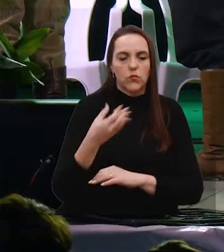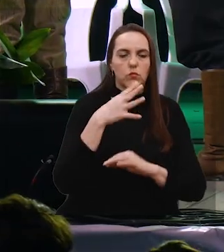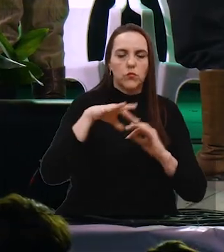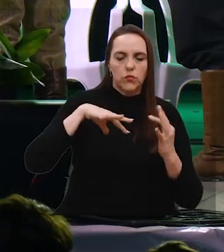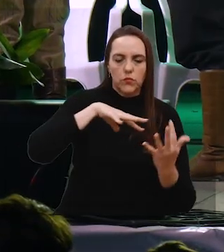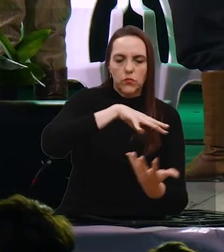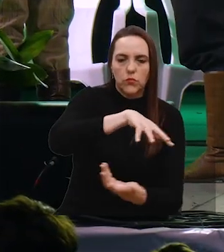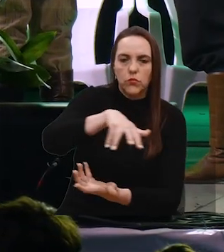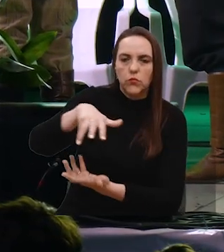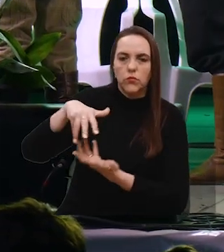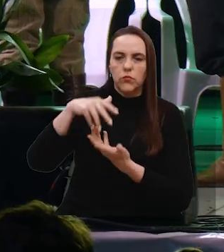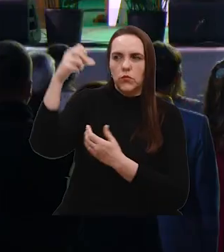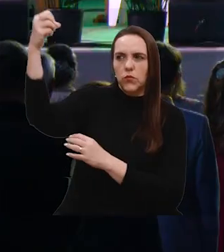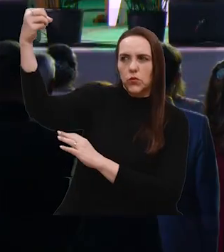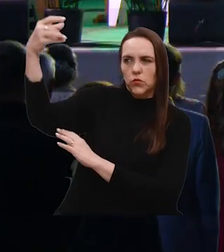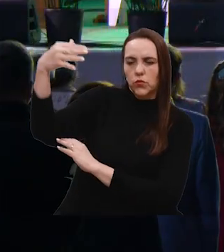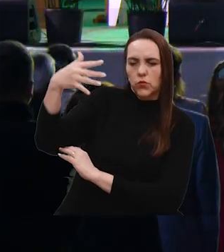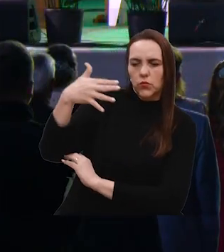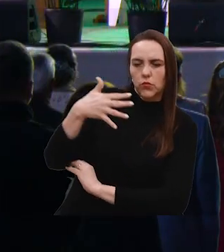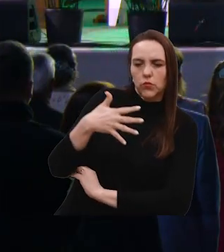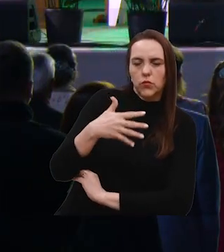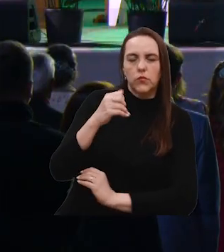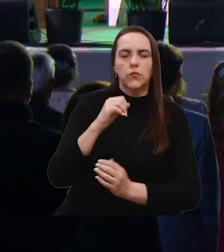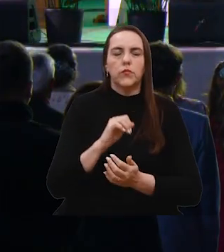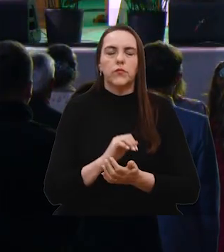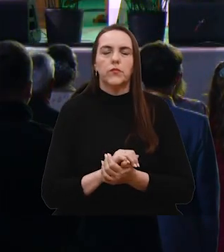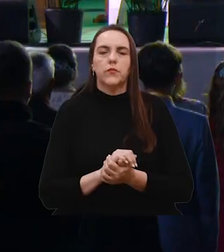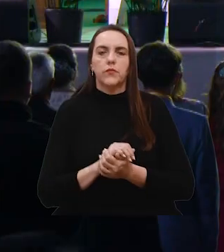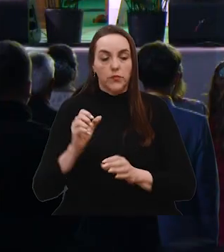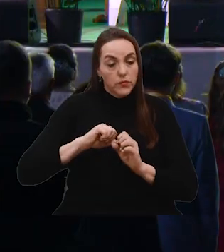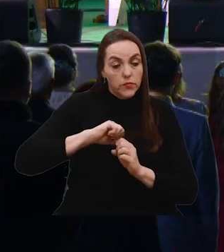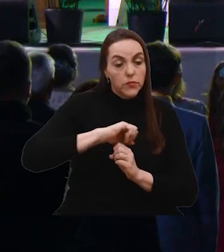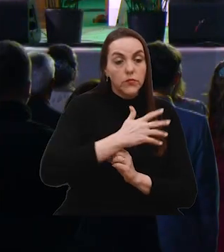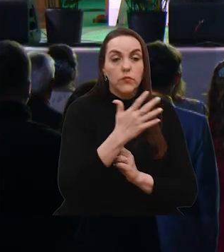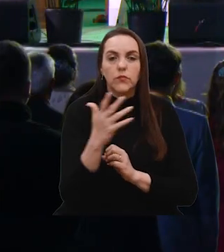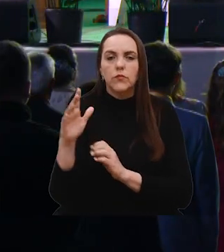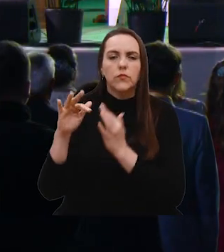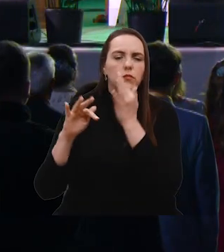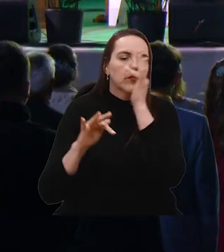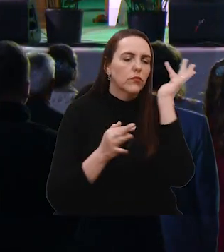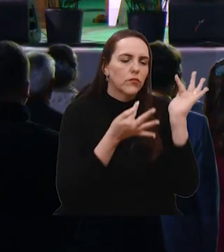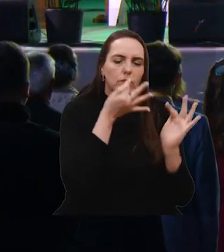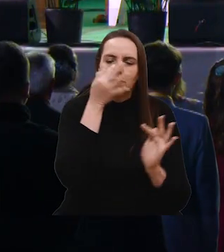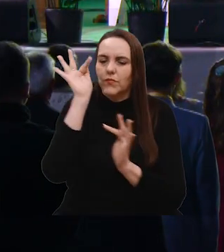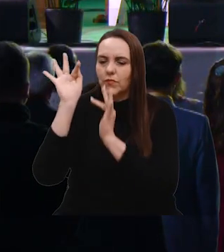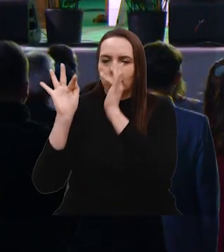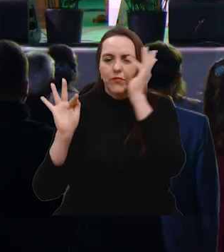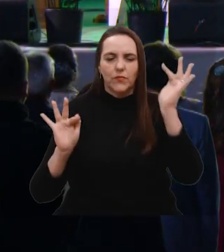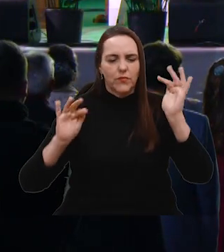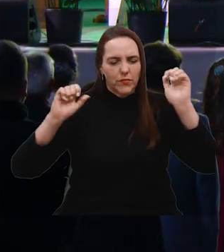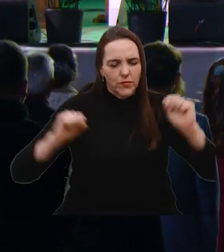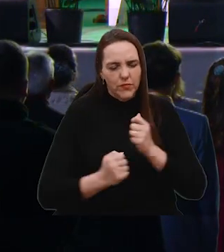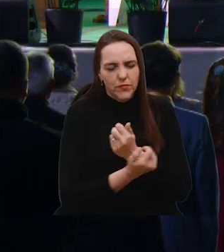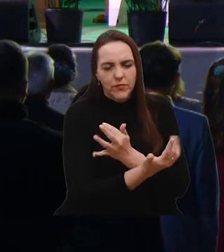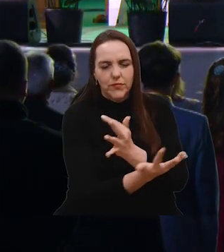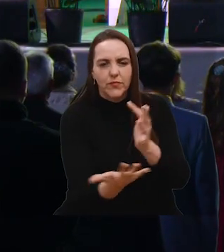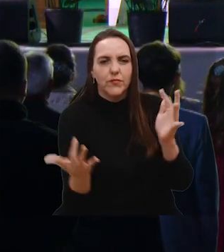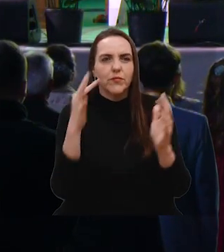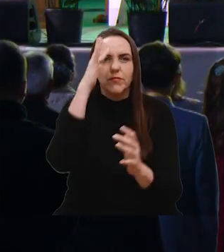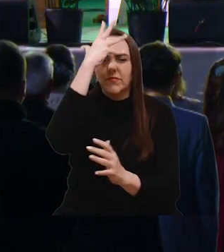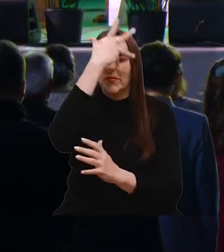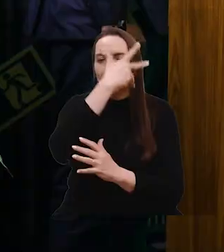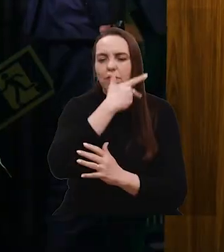fulguras, ó Brasil, florão da América, iluminado ao sol do novo mundo. Do